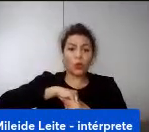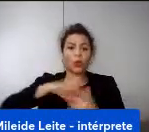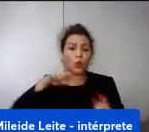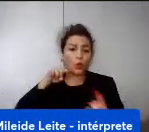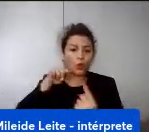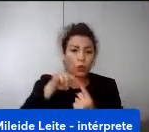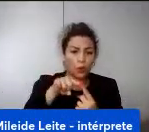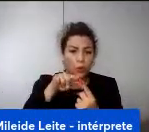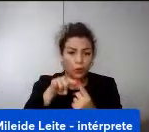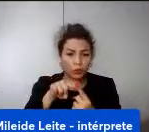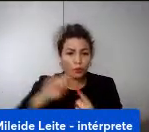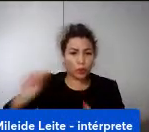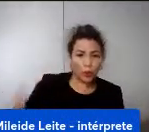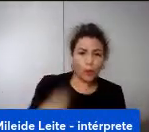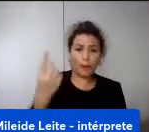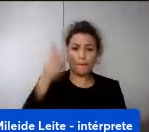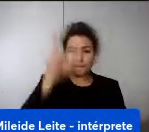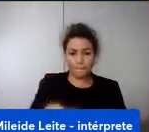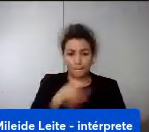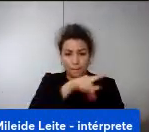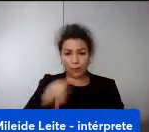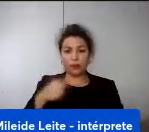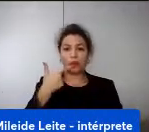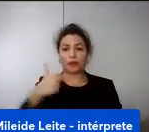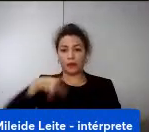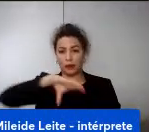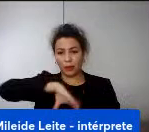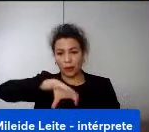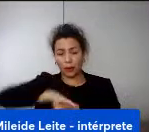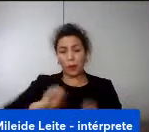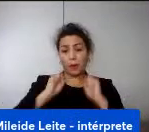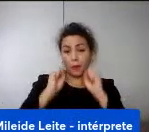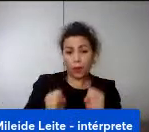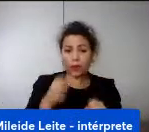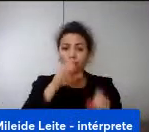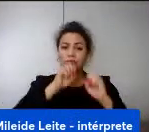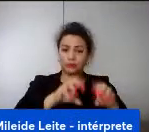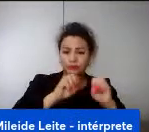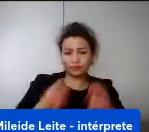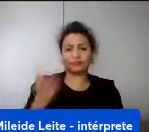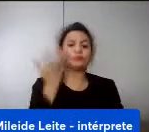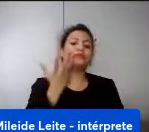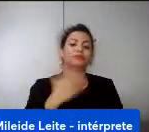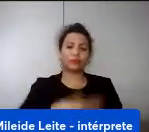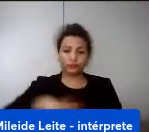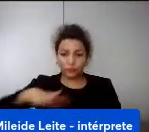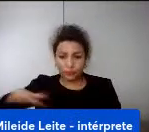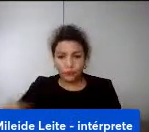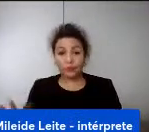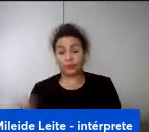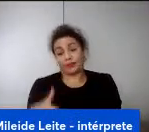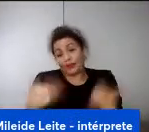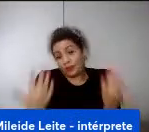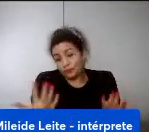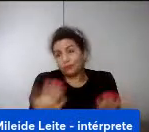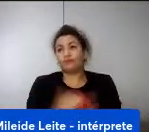que o primeiro professor de língua portuguesa possa, né, trabalhar com as crianças. Então, eu